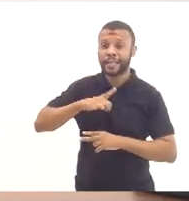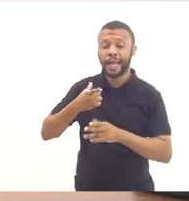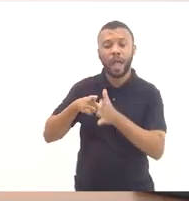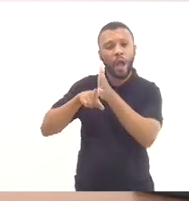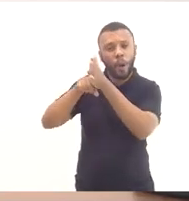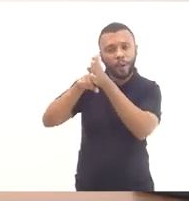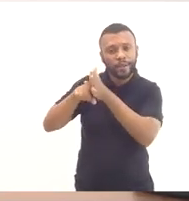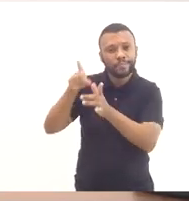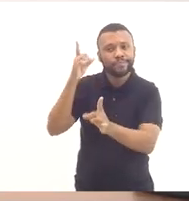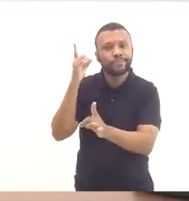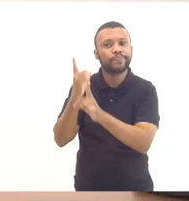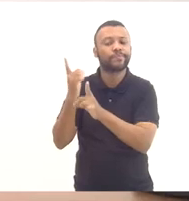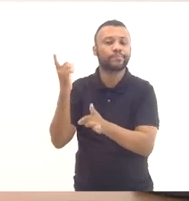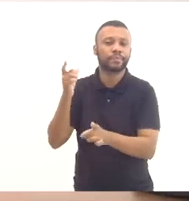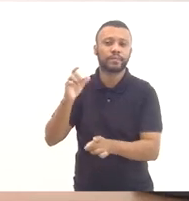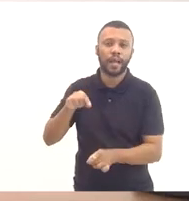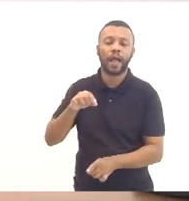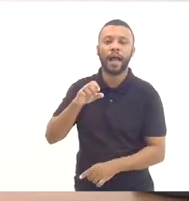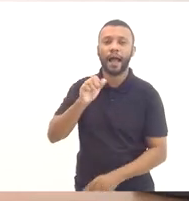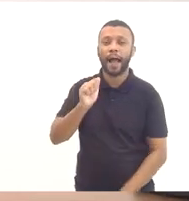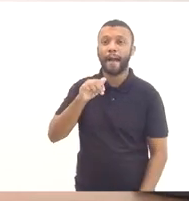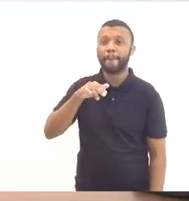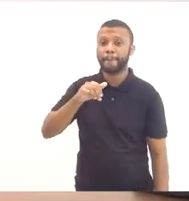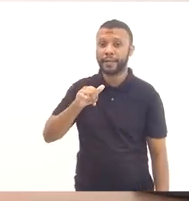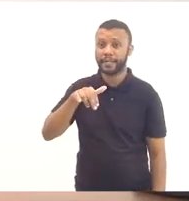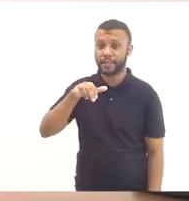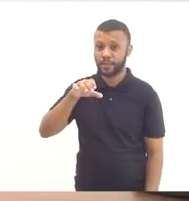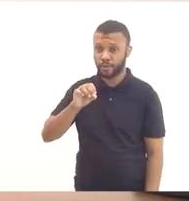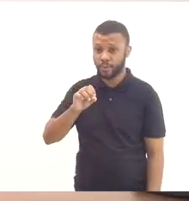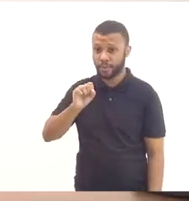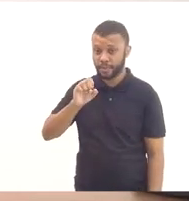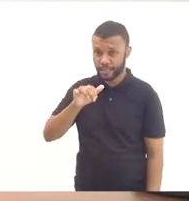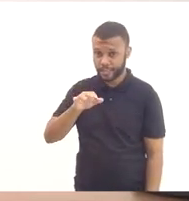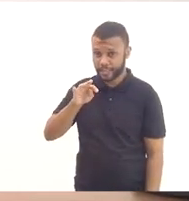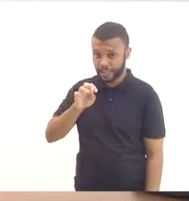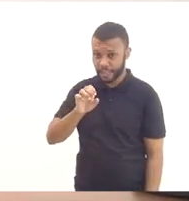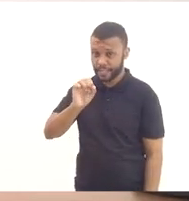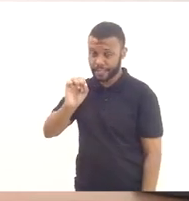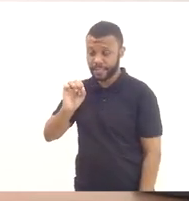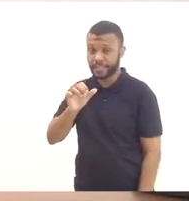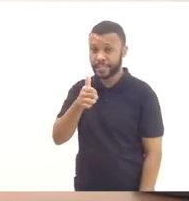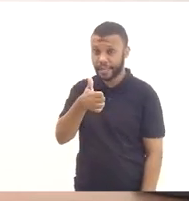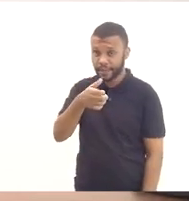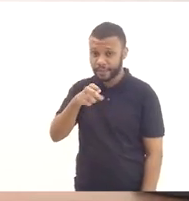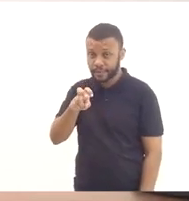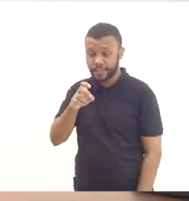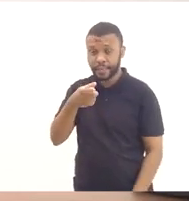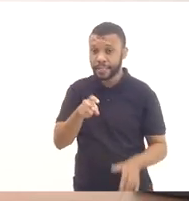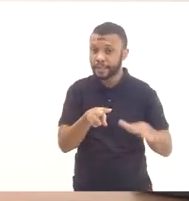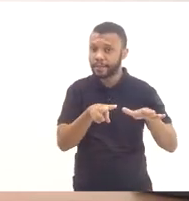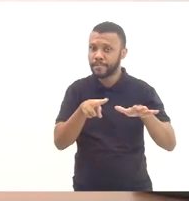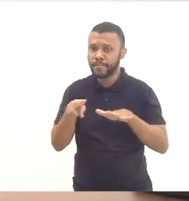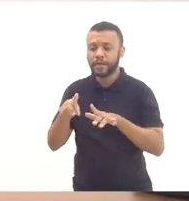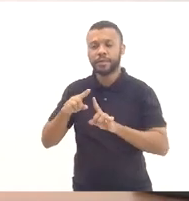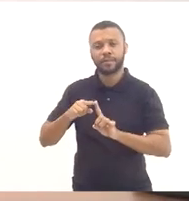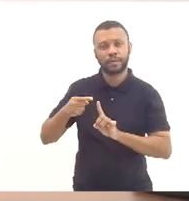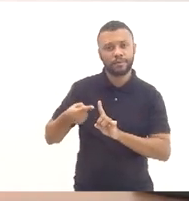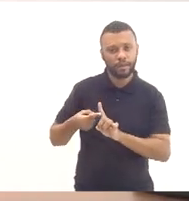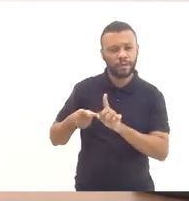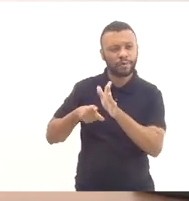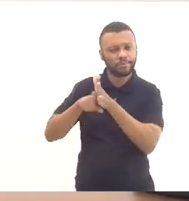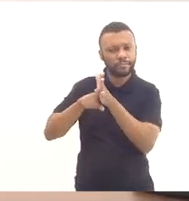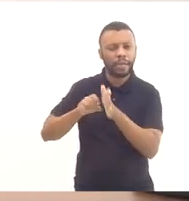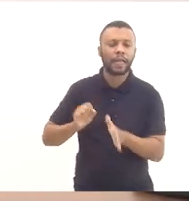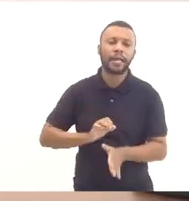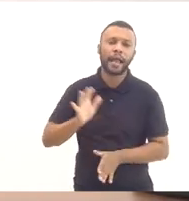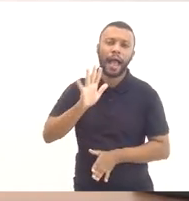um exame para descobrir chama a menos em tese é feito na 15ª semana de gravidez é um exame caro e é um exame que é